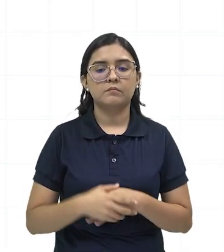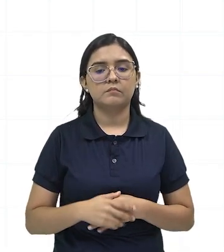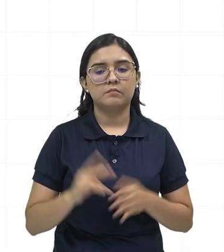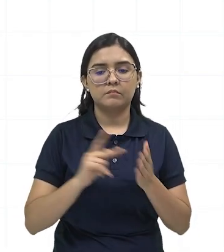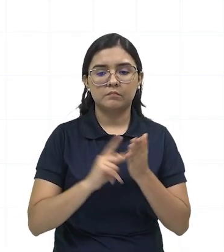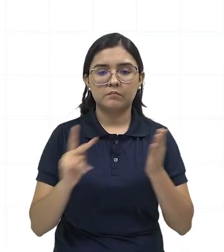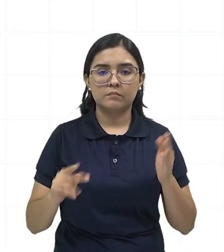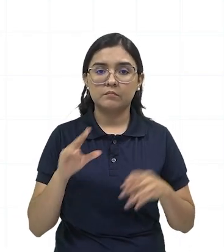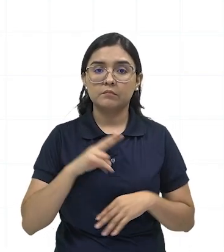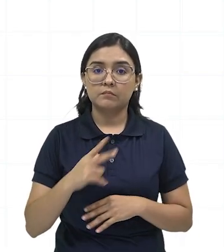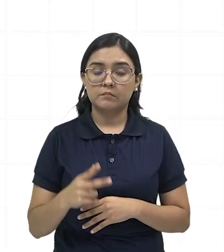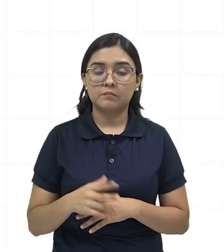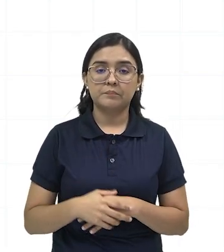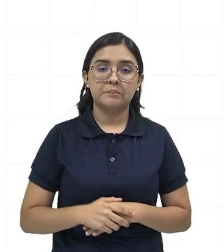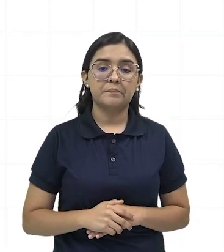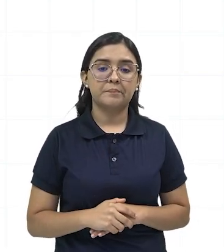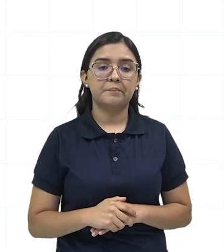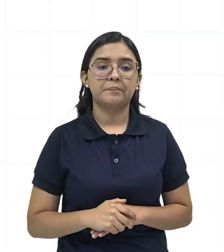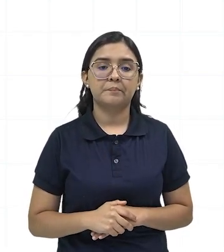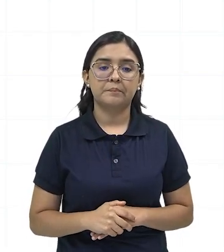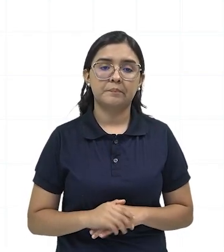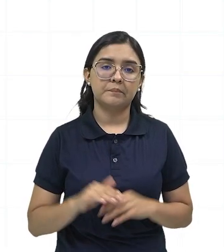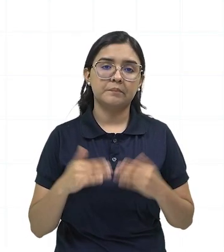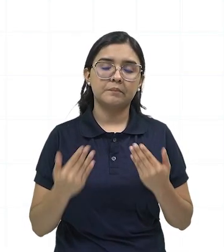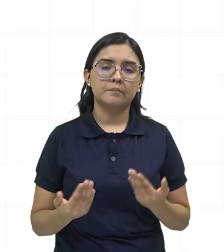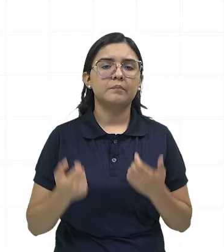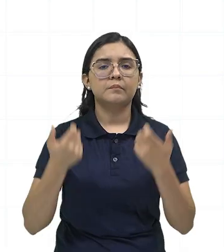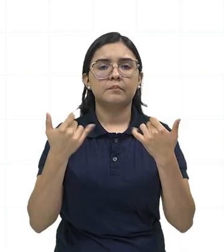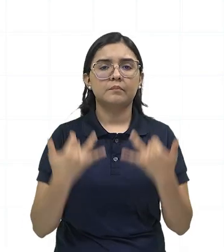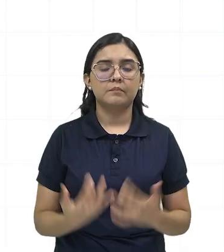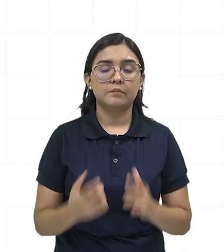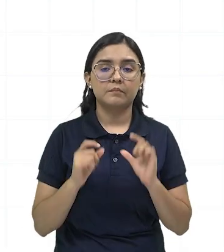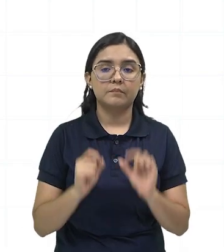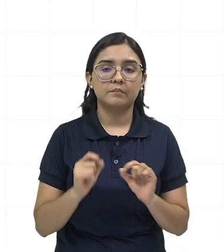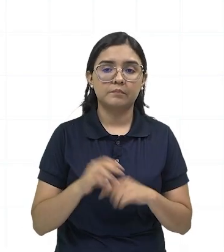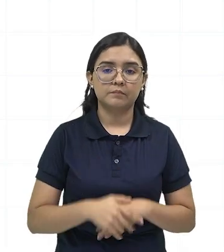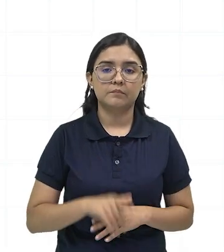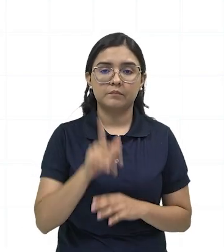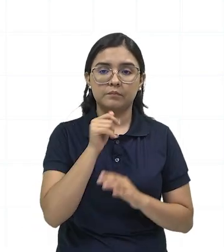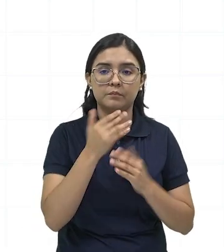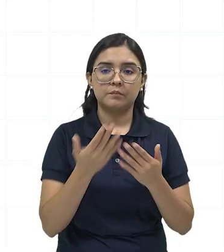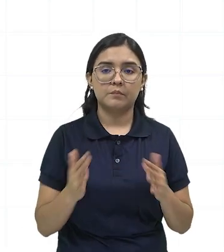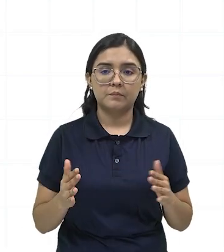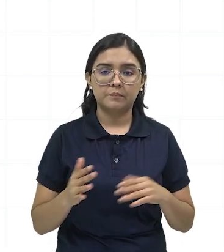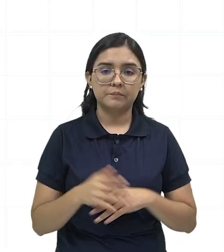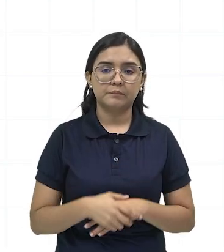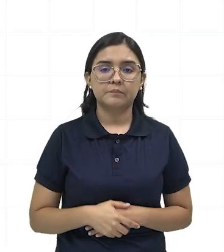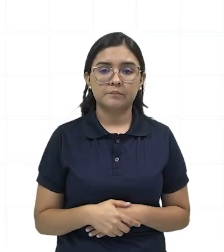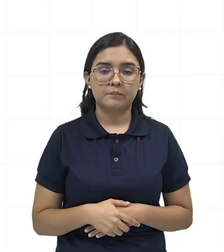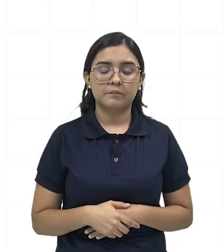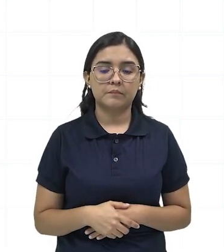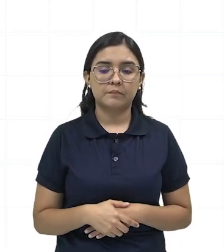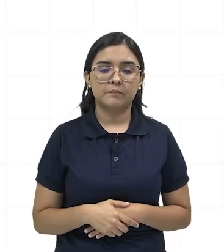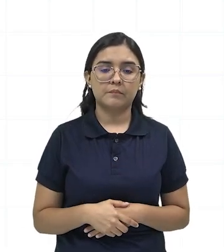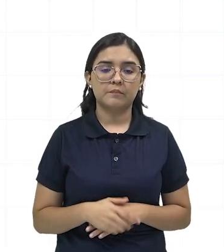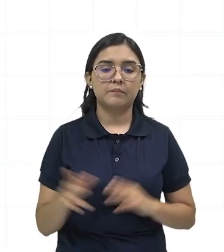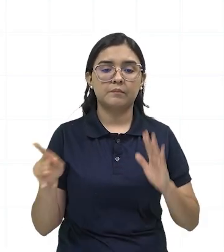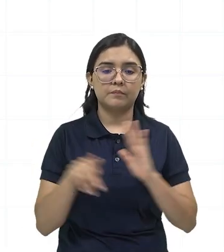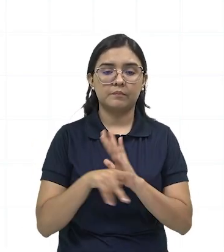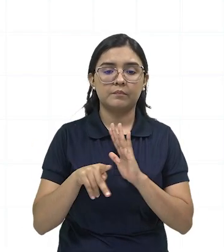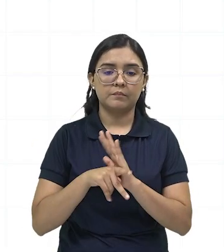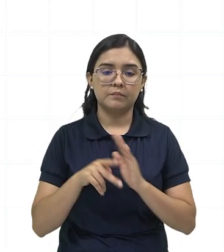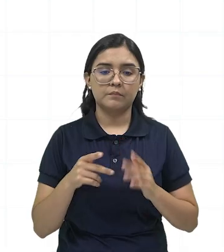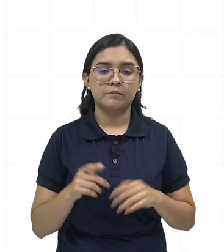poeta português, e aí ele está exaltando, né, o mar de